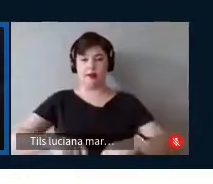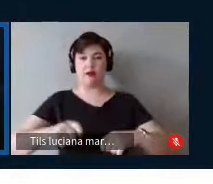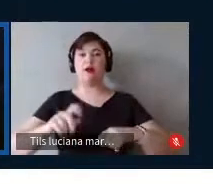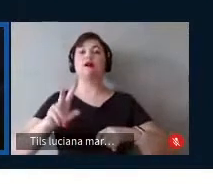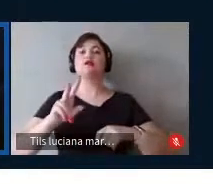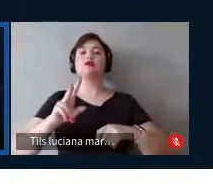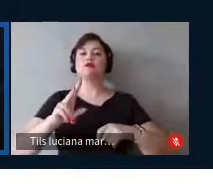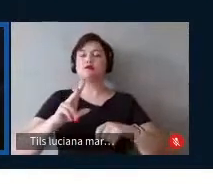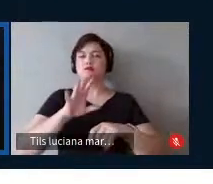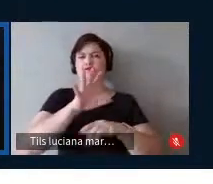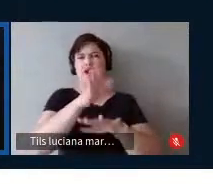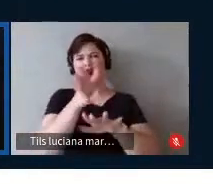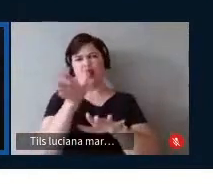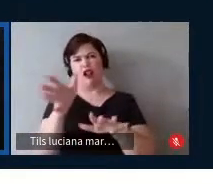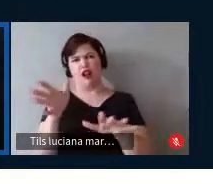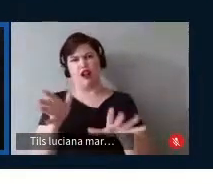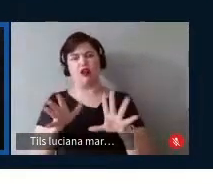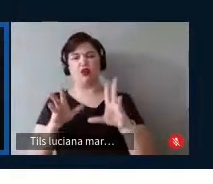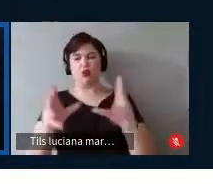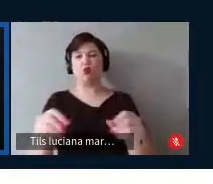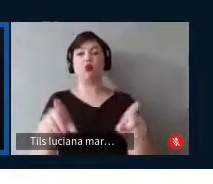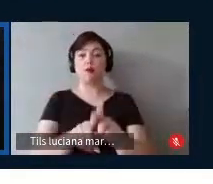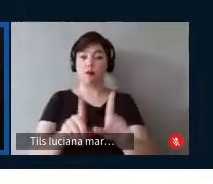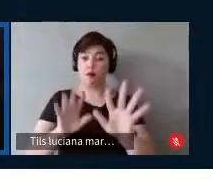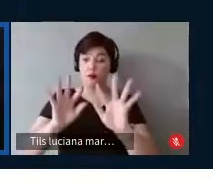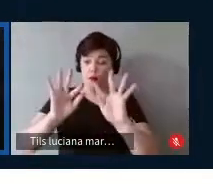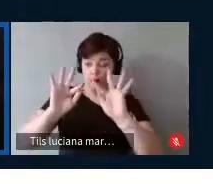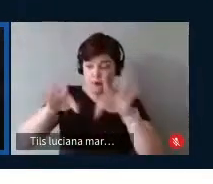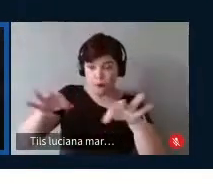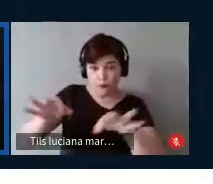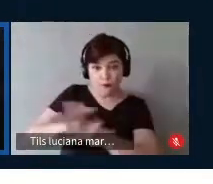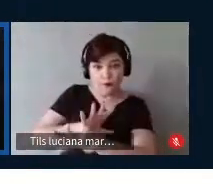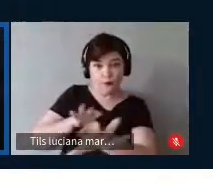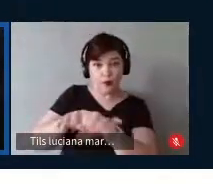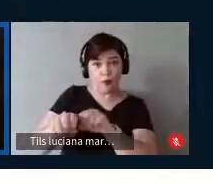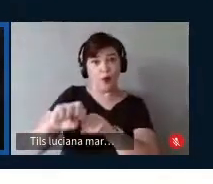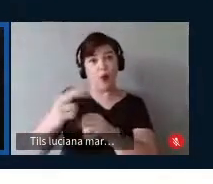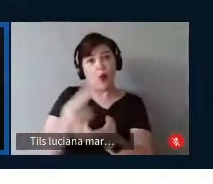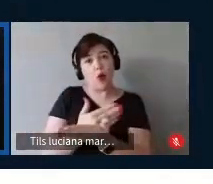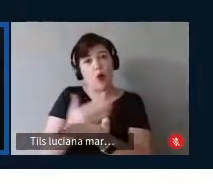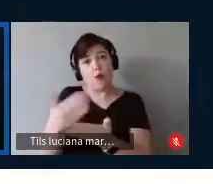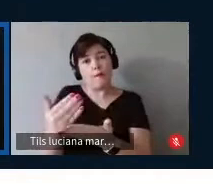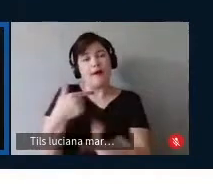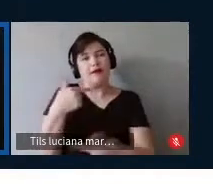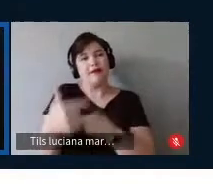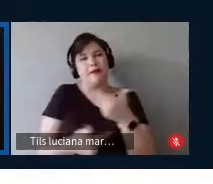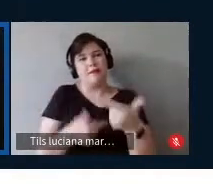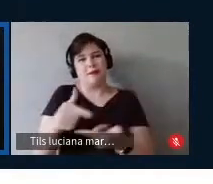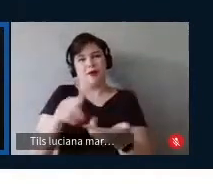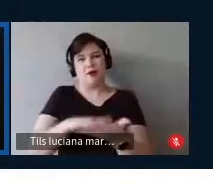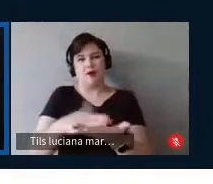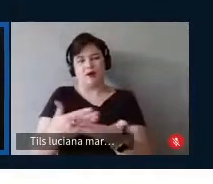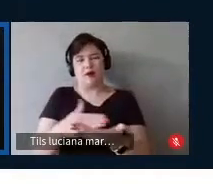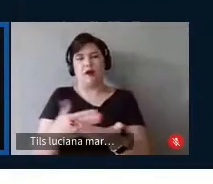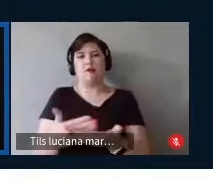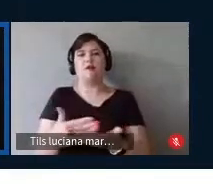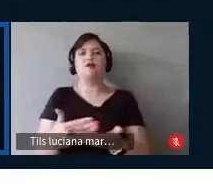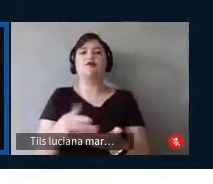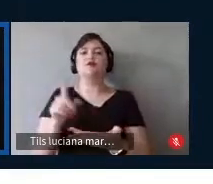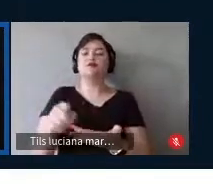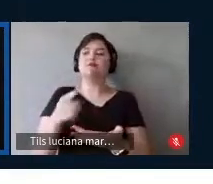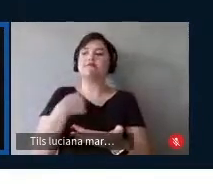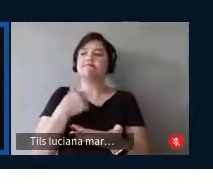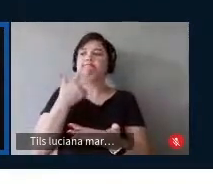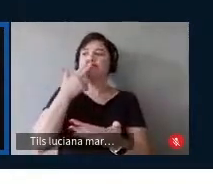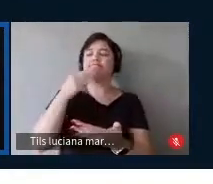estão espalhados por esse campo. E no final da formação ou início da atuação desse intérprete, aquela